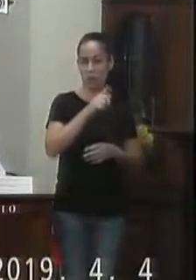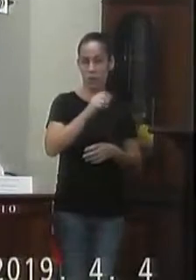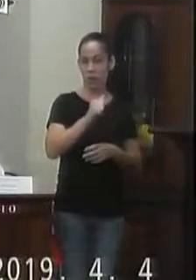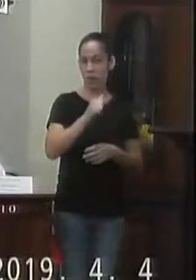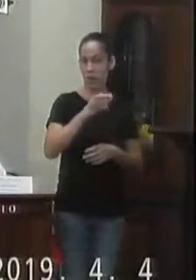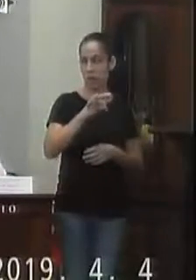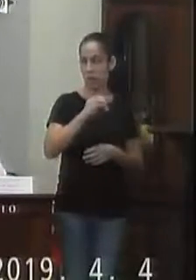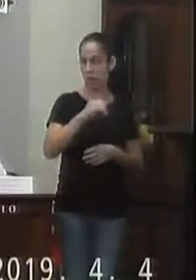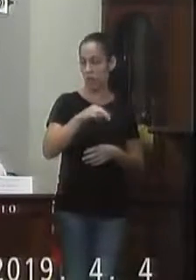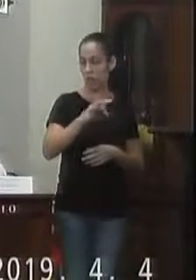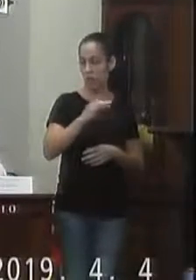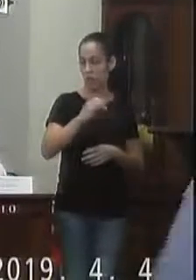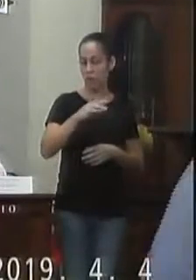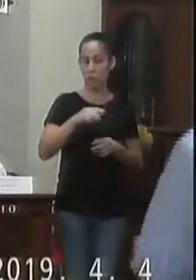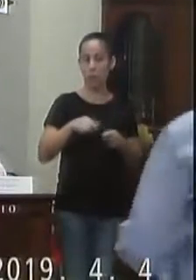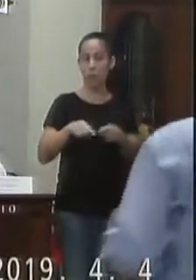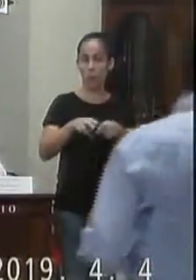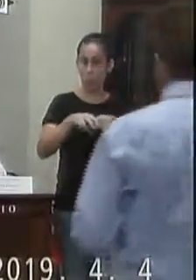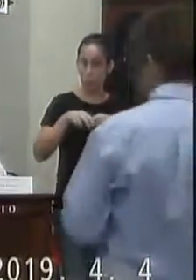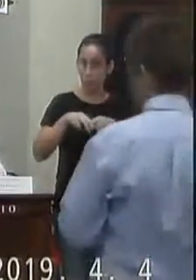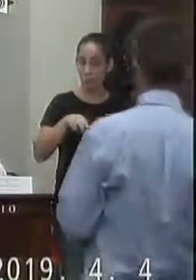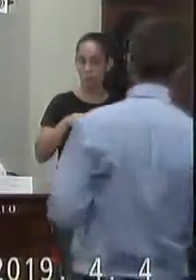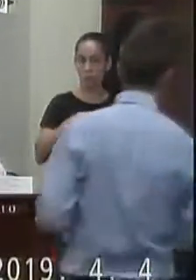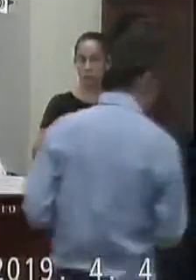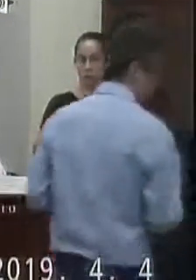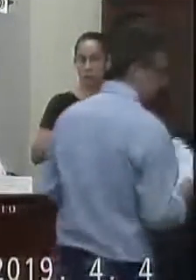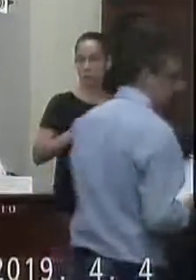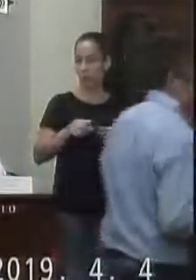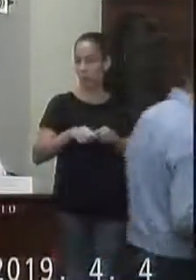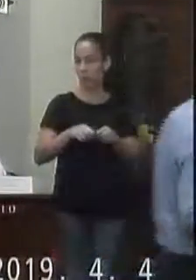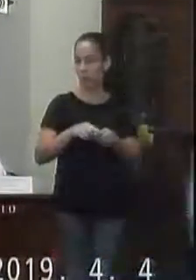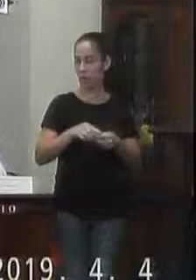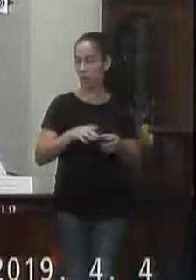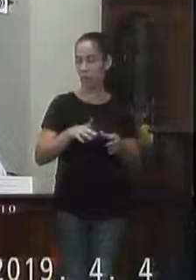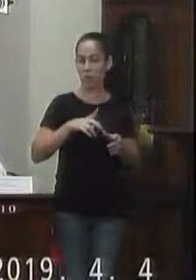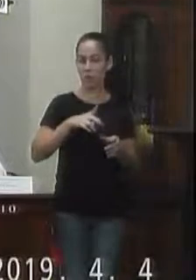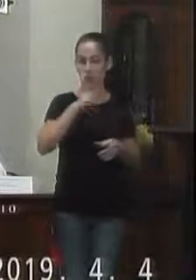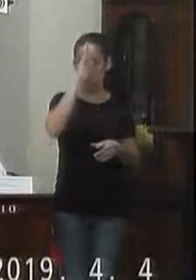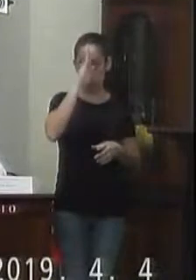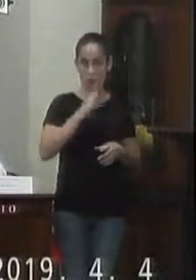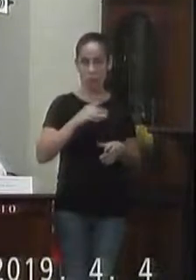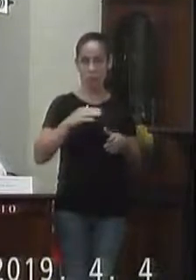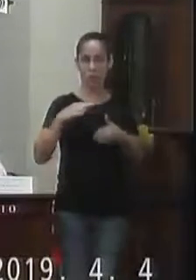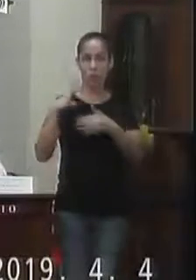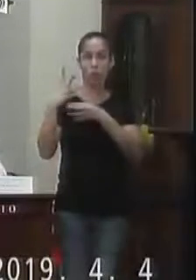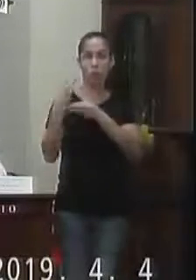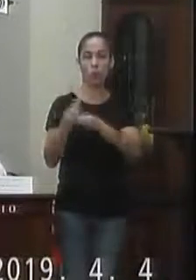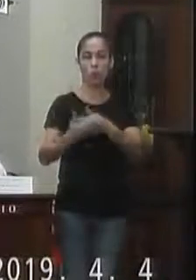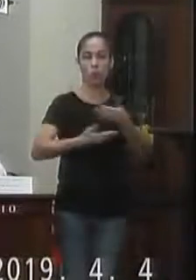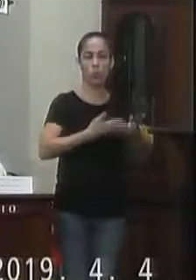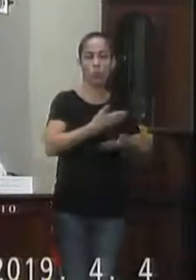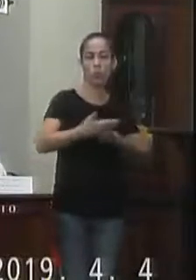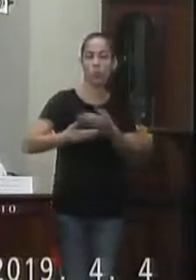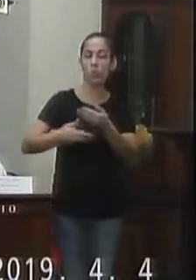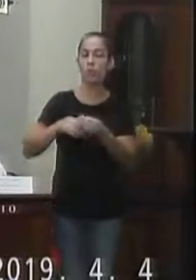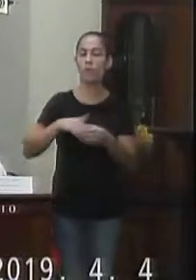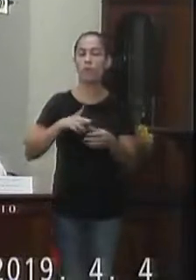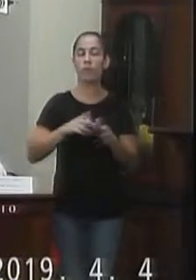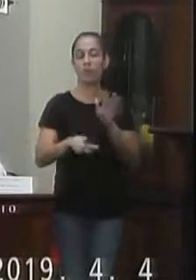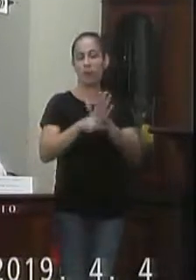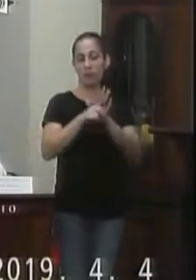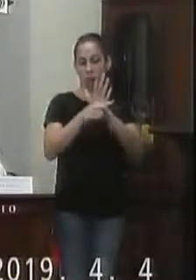tecnológica. Portanto, o presente projeto visa equilibrar a atividade e criar um ambiente harmonioso entre todos os transportadores, com respaldo